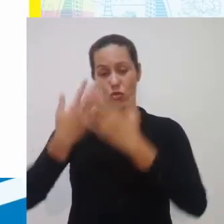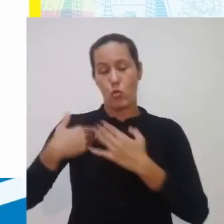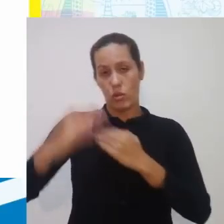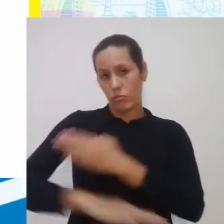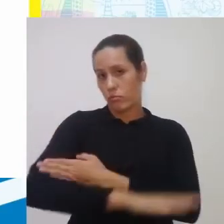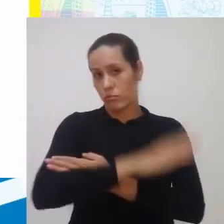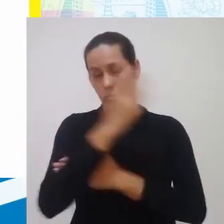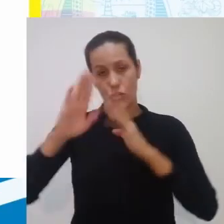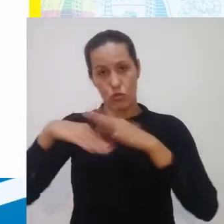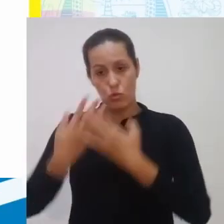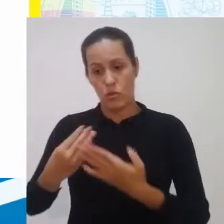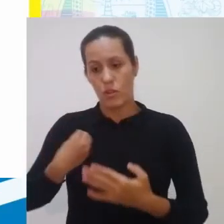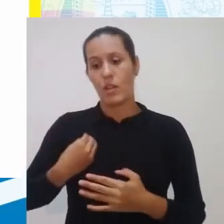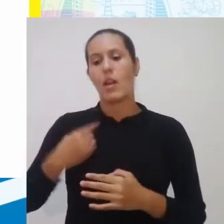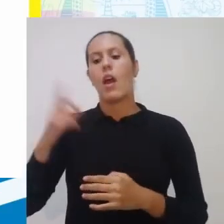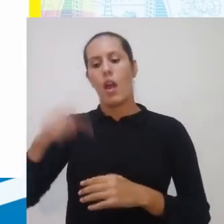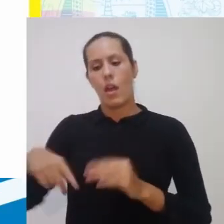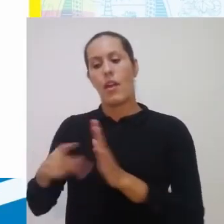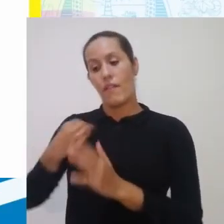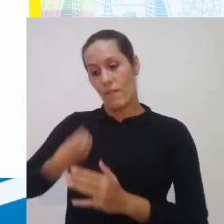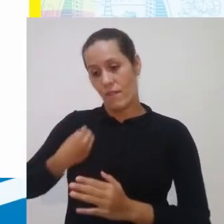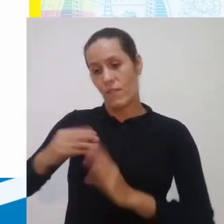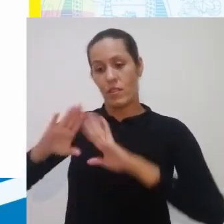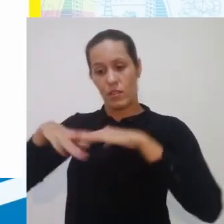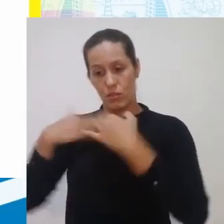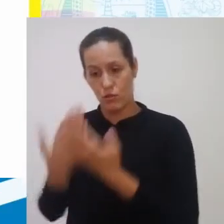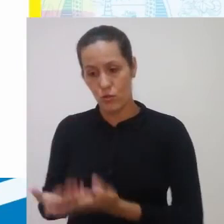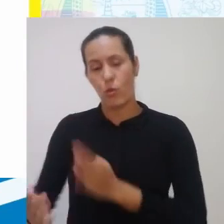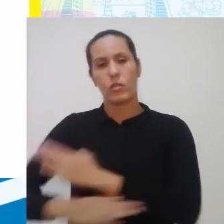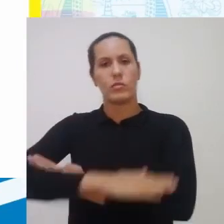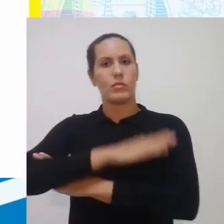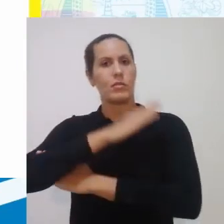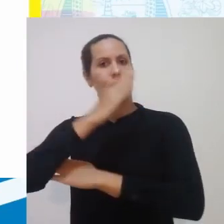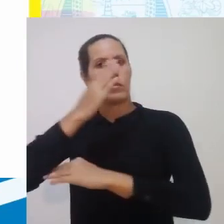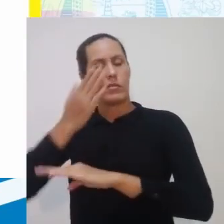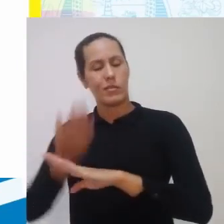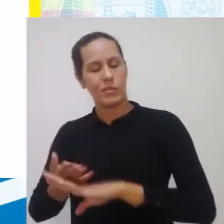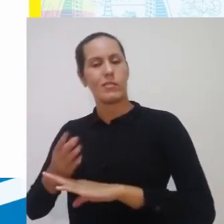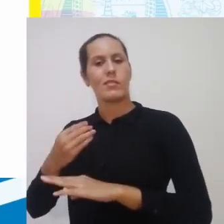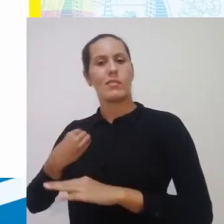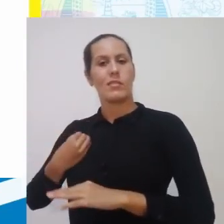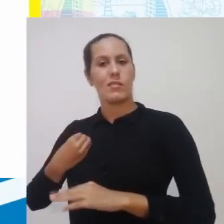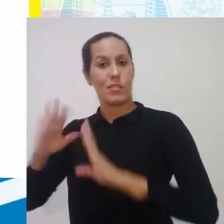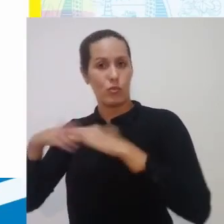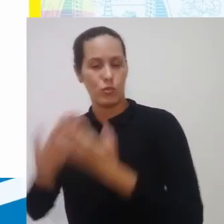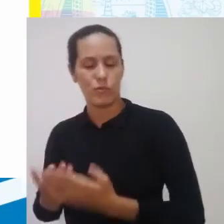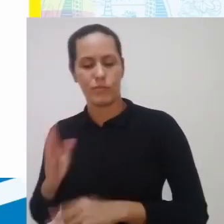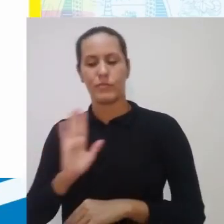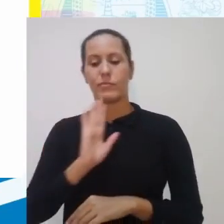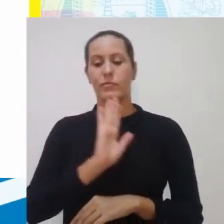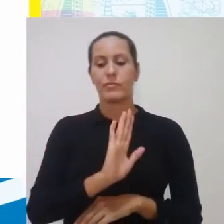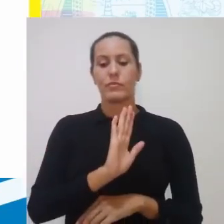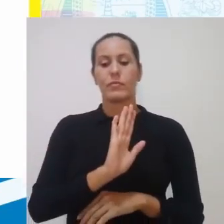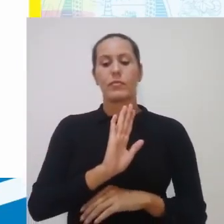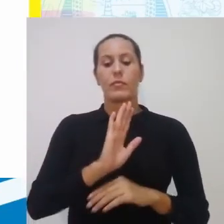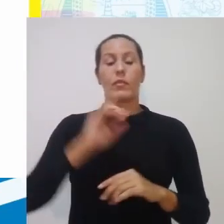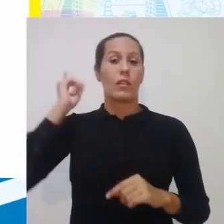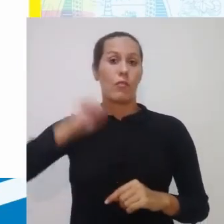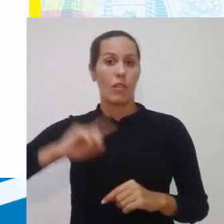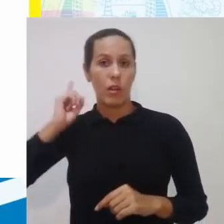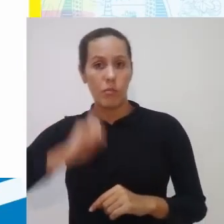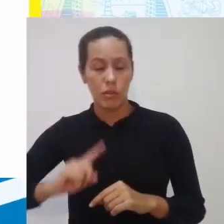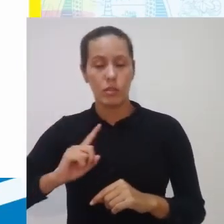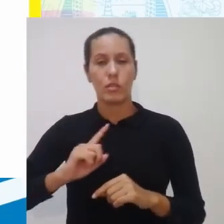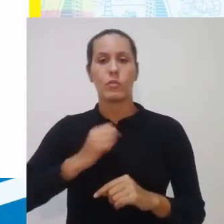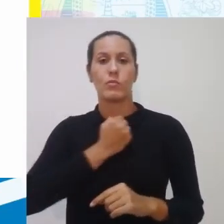na escola, eu coloquei, é na escola que passamos boa parte de nossos dias. Flamengo goleia o Santos